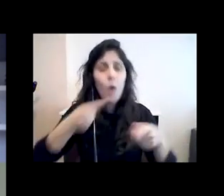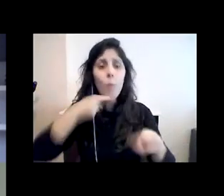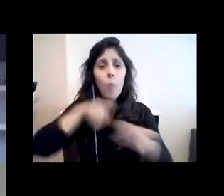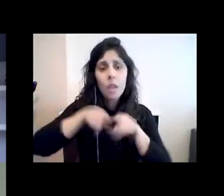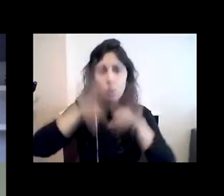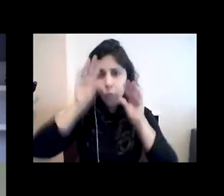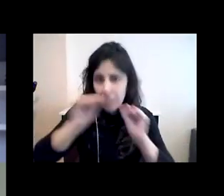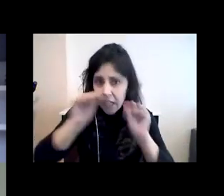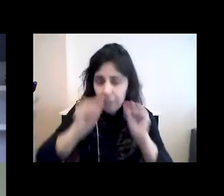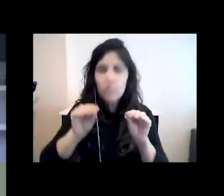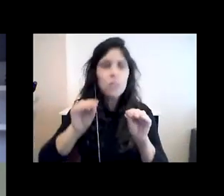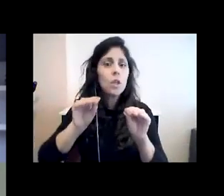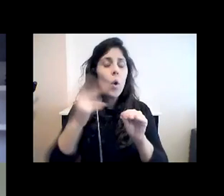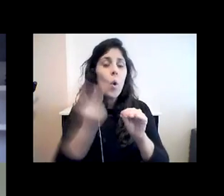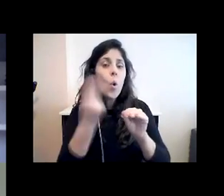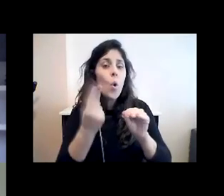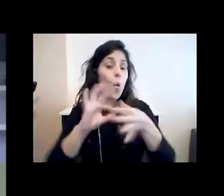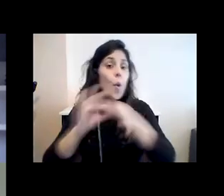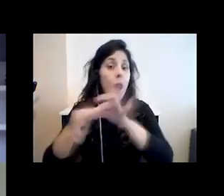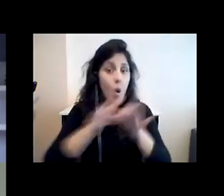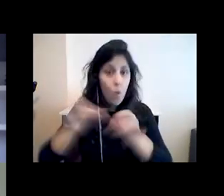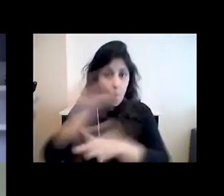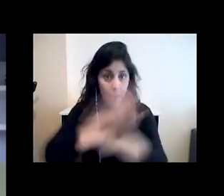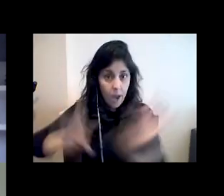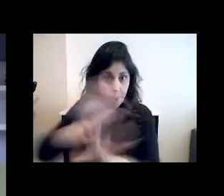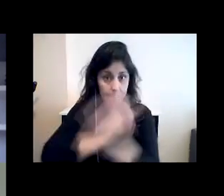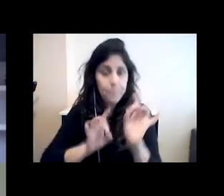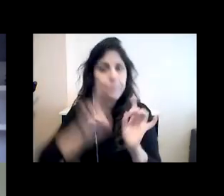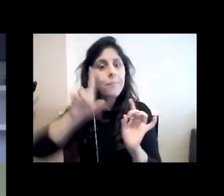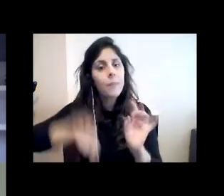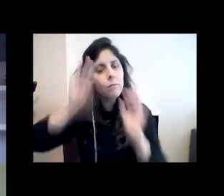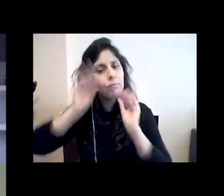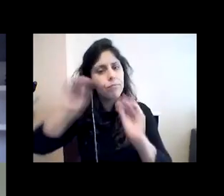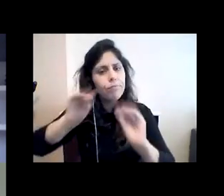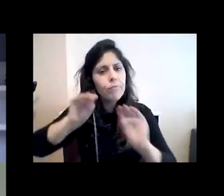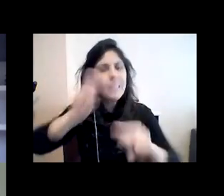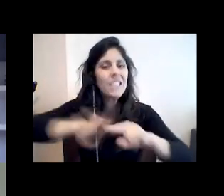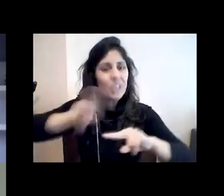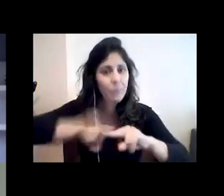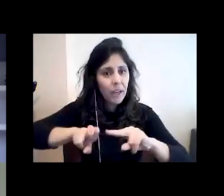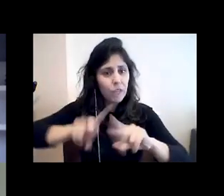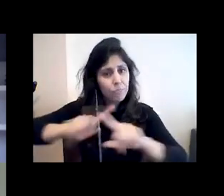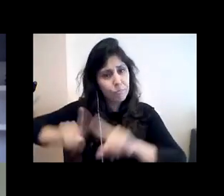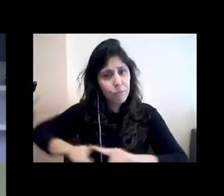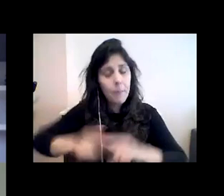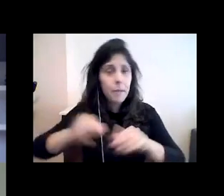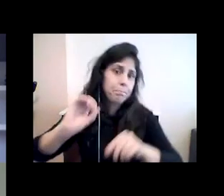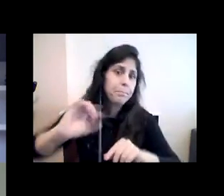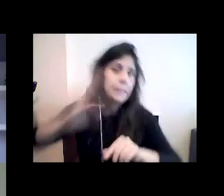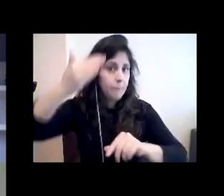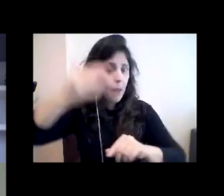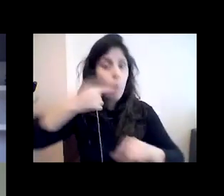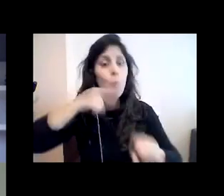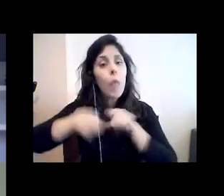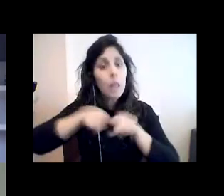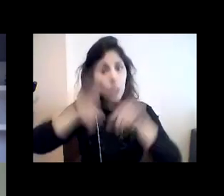globalização e União Europeia. Tem lecionado, entre outras, as unidades curriculares políticas de educação e formação ao